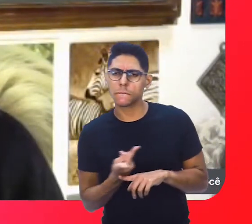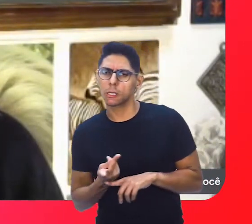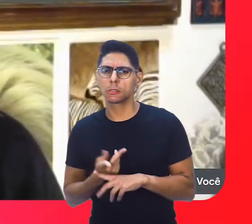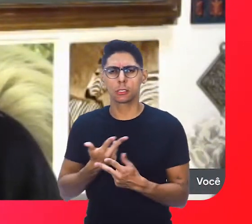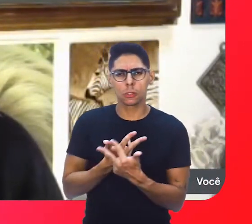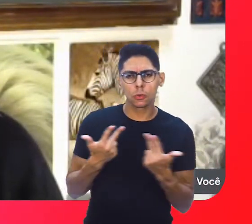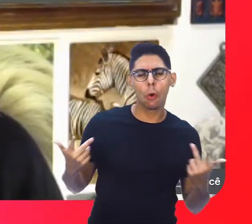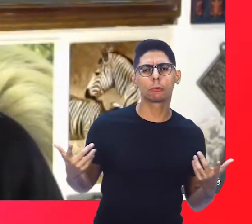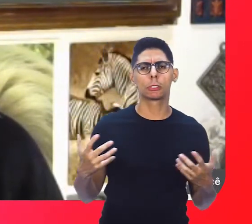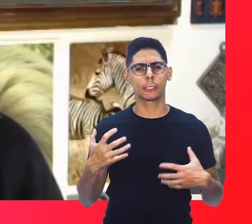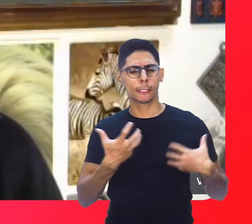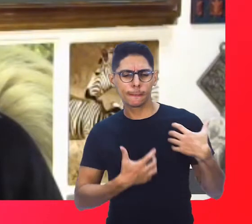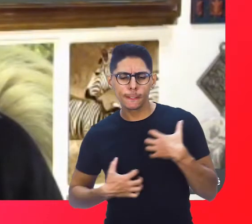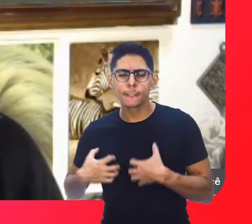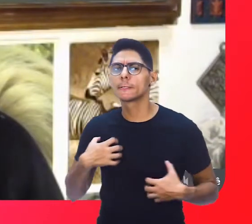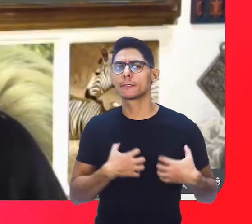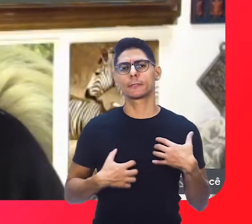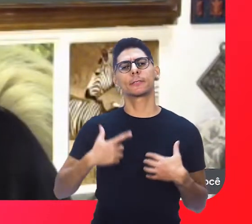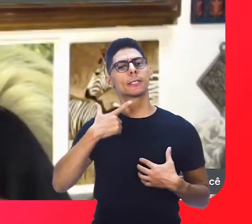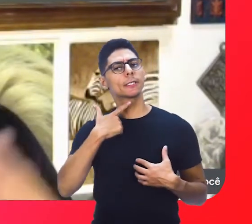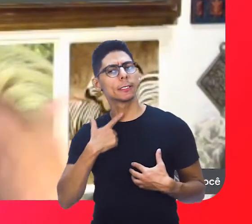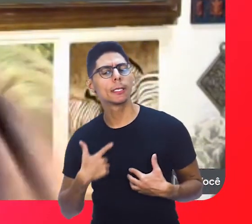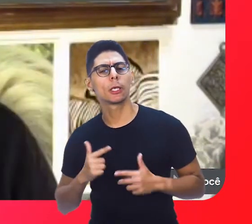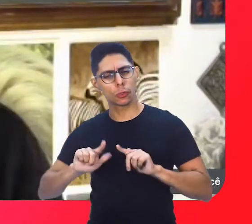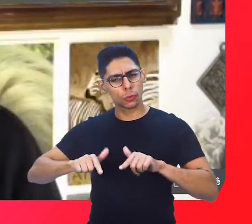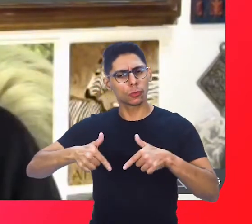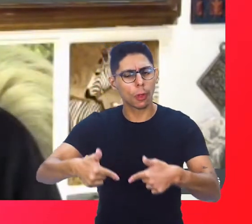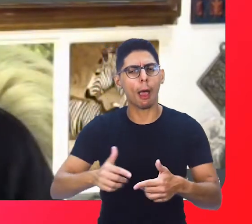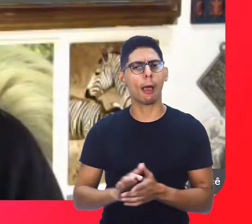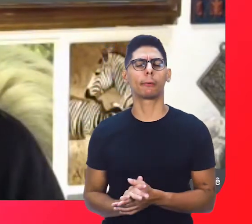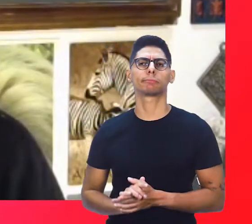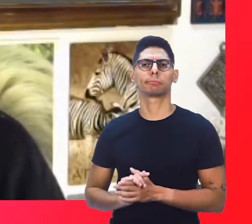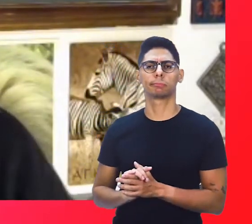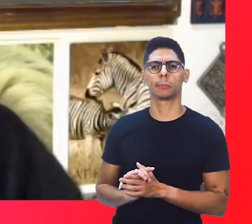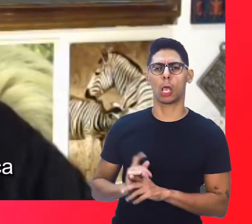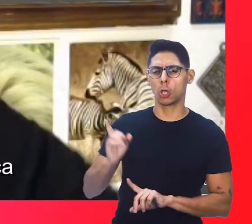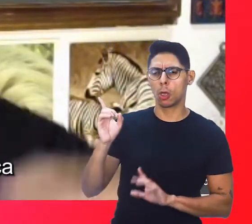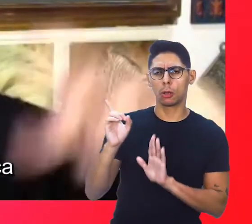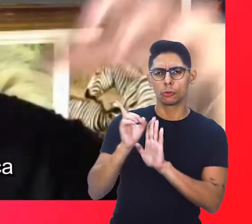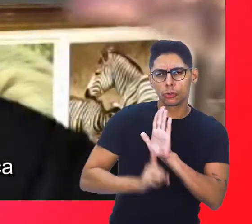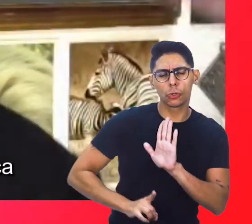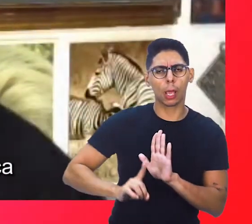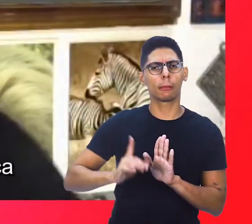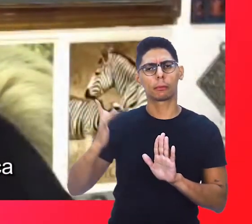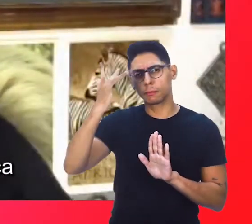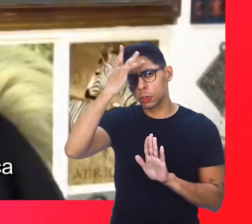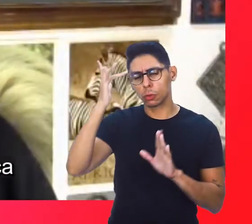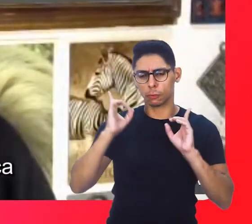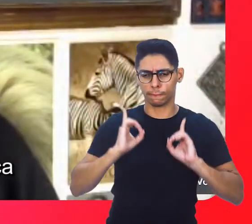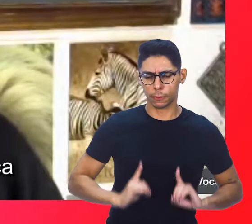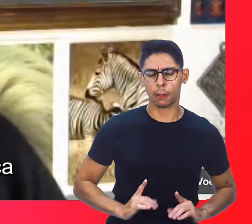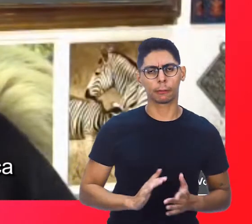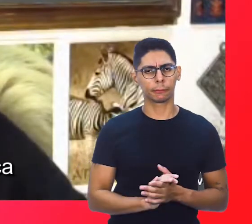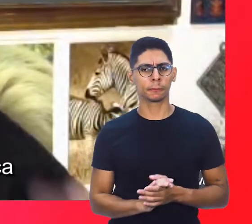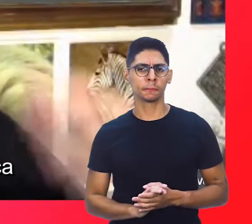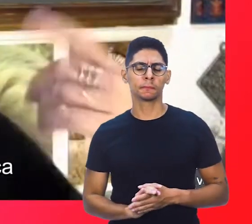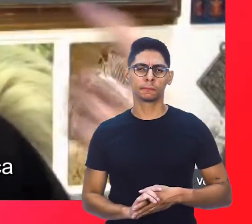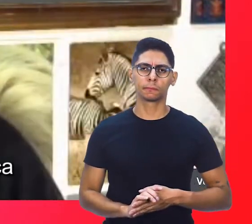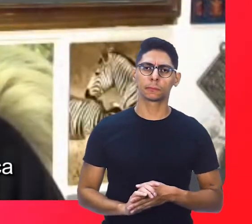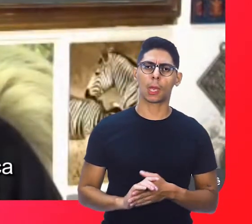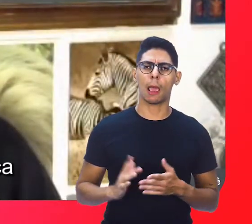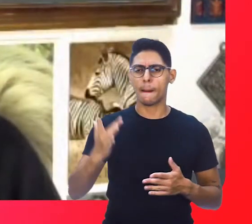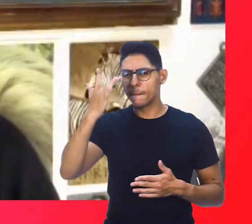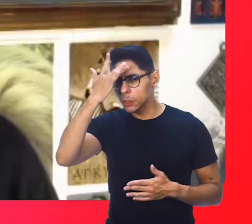Essa chama do desejo, do direito, do vínculo de servir ao país. Aham, A menina que estudou na escola pública no Grajaú, que